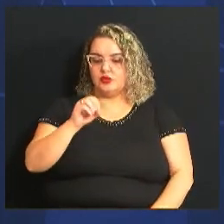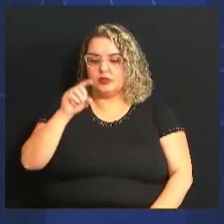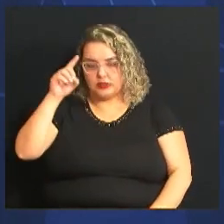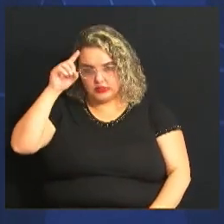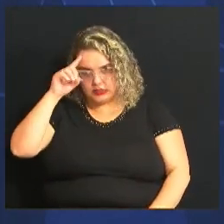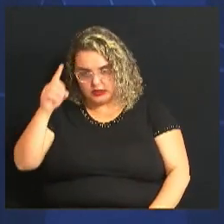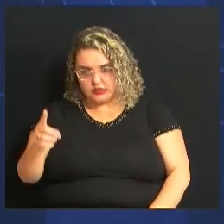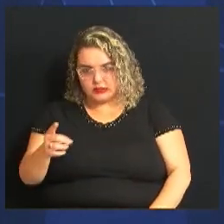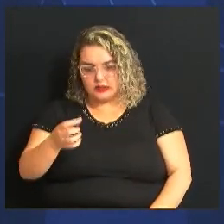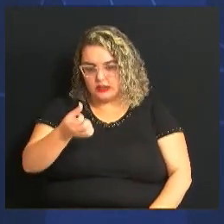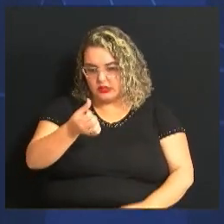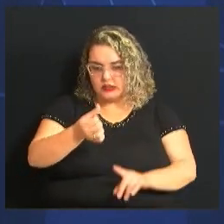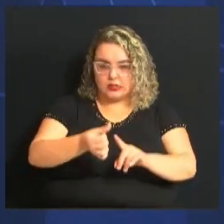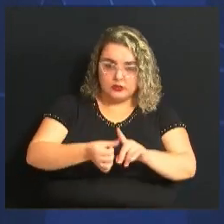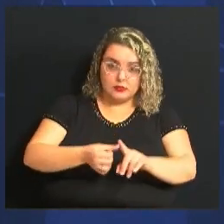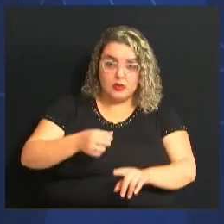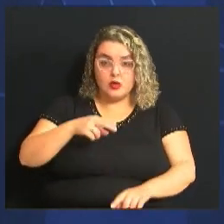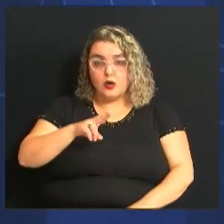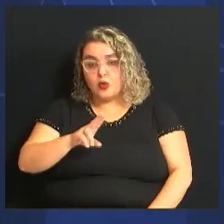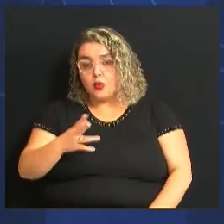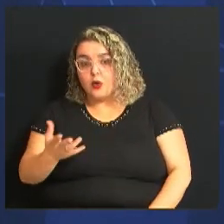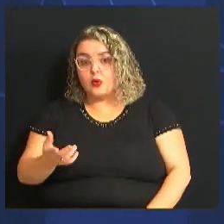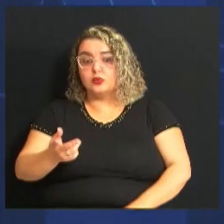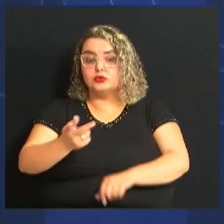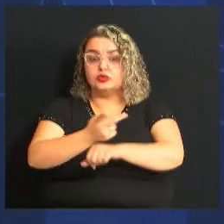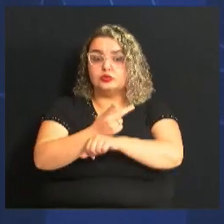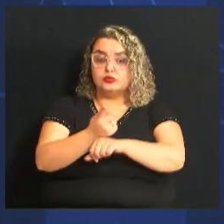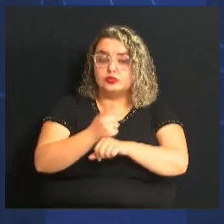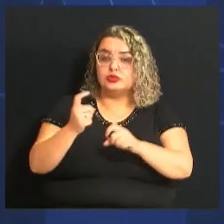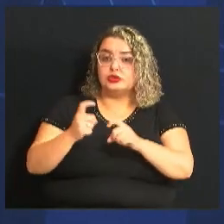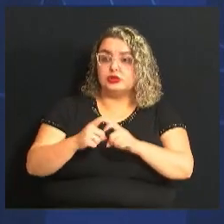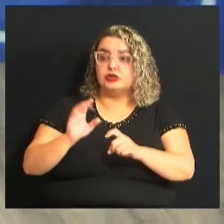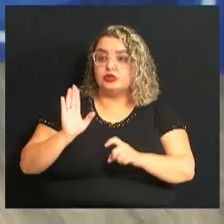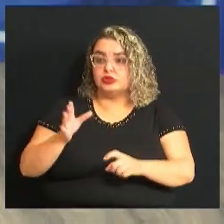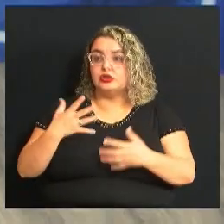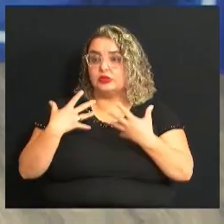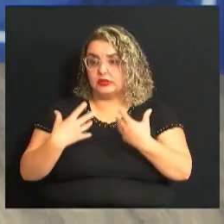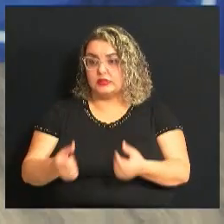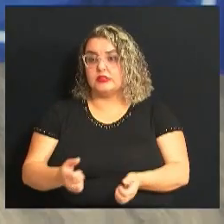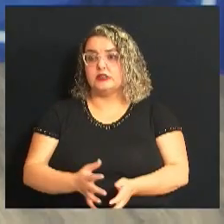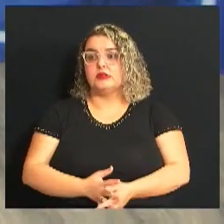6 meses, ou se ela já procurar um médico, isso já está em vigor?